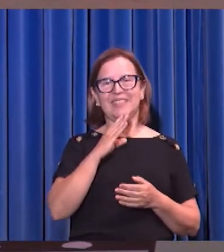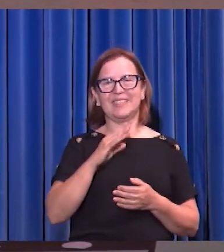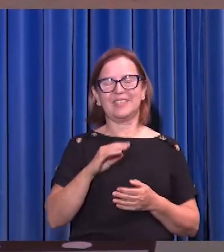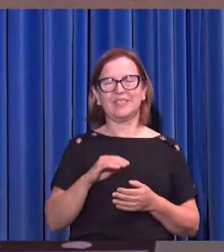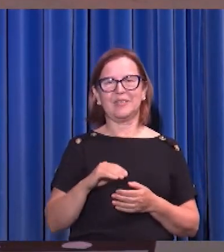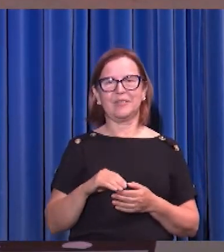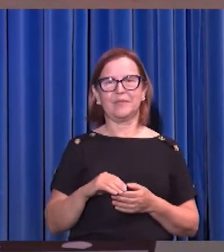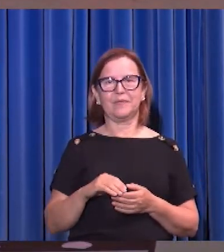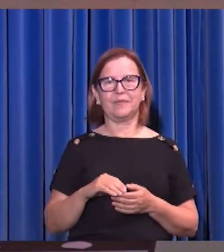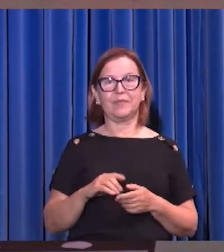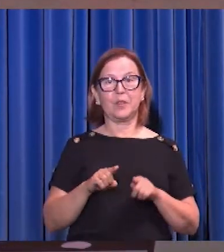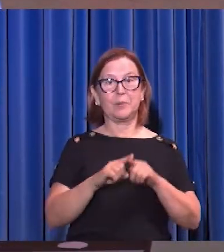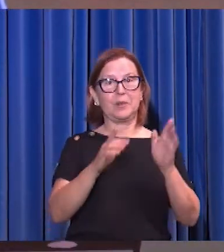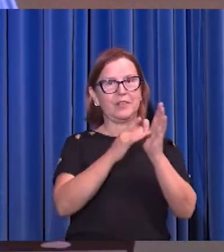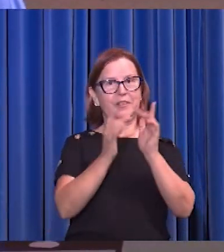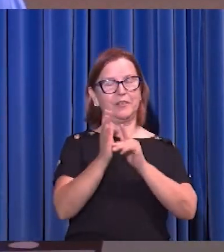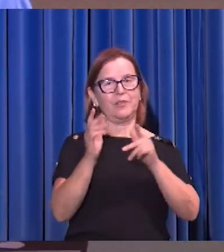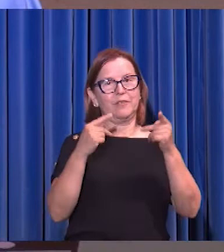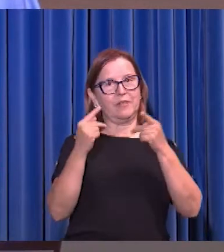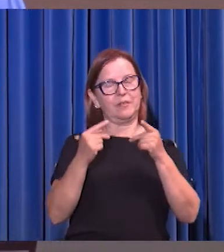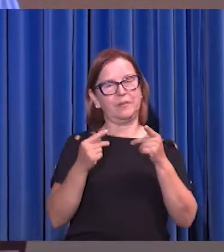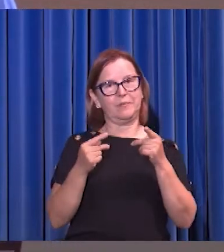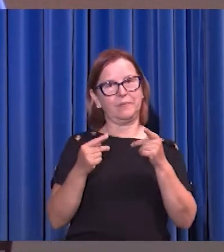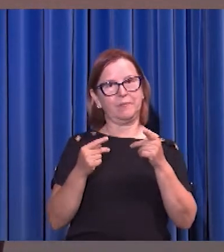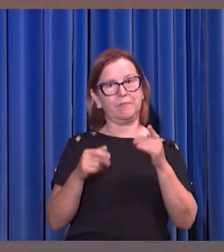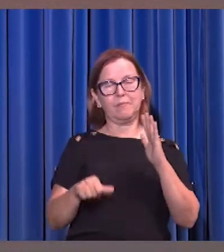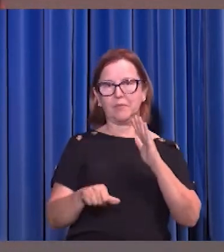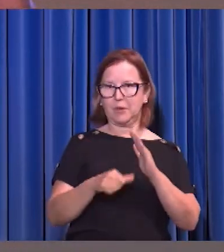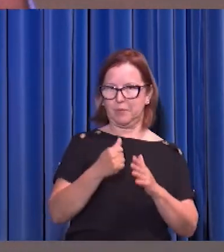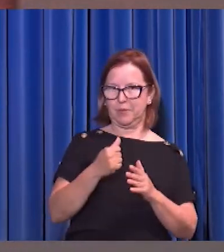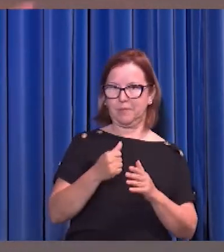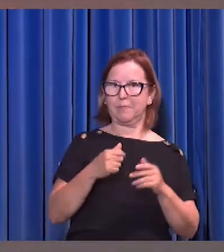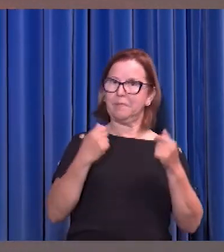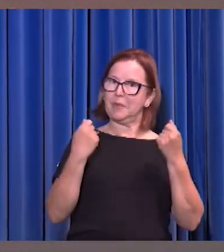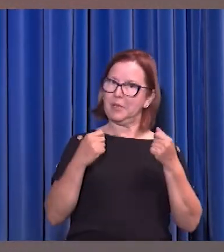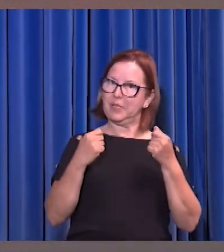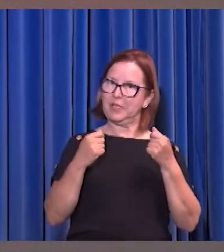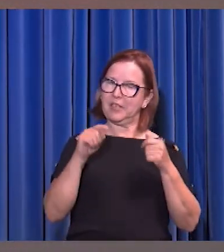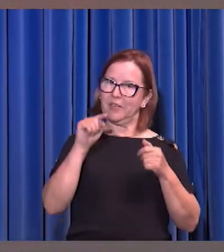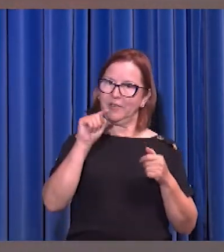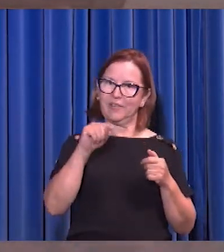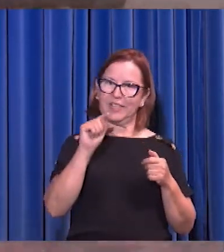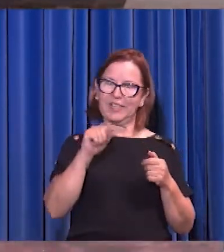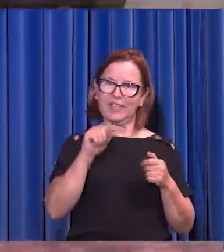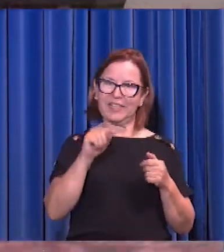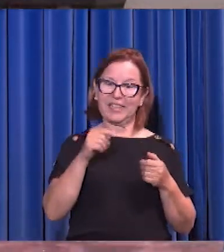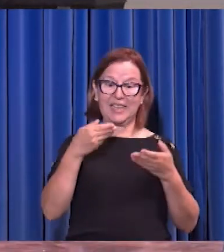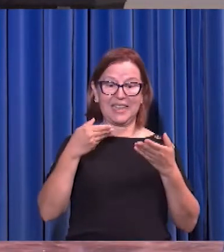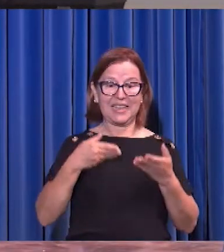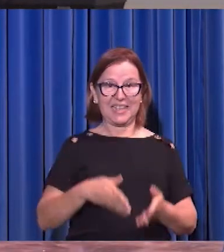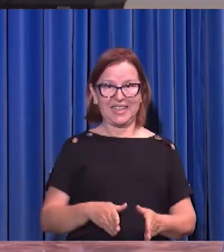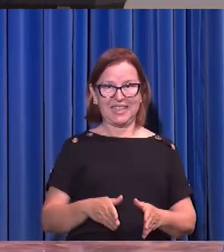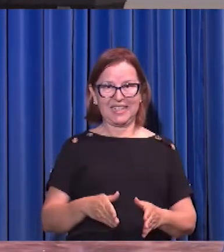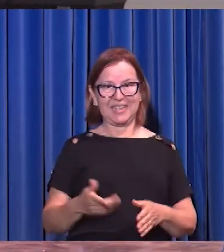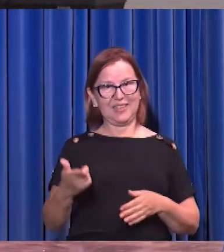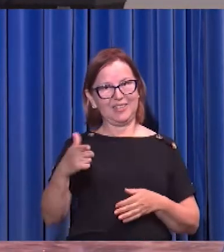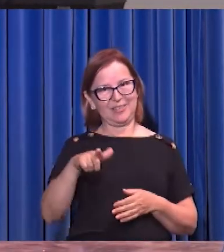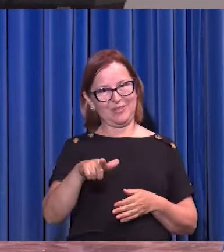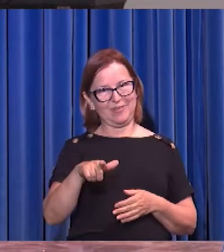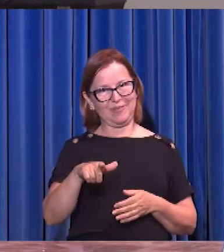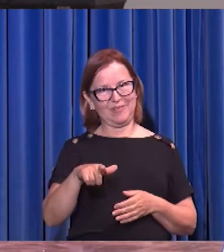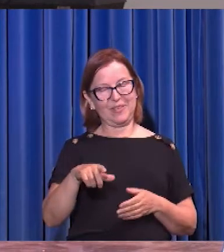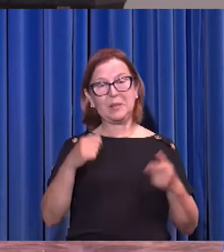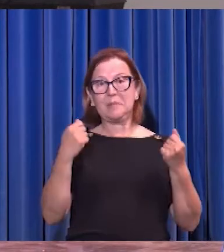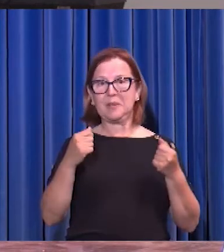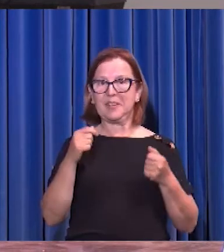Mas o que Jesus está dizendo, olha, primeiro, é necessário que você nasça de novo. É